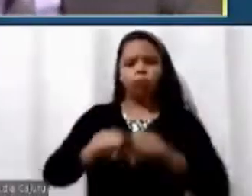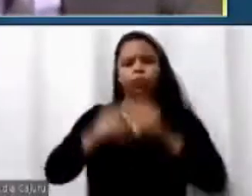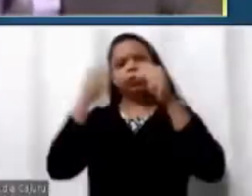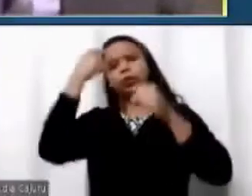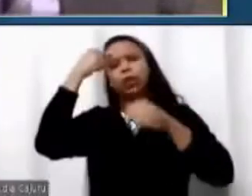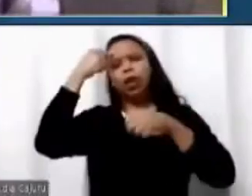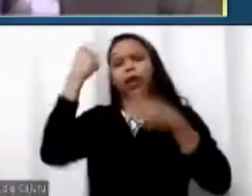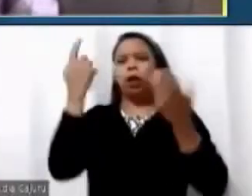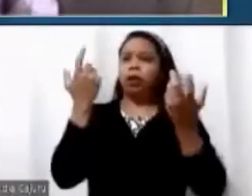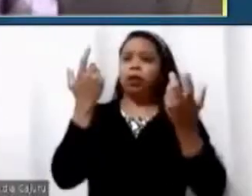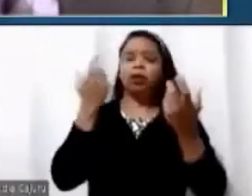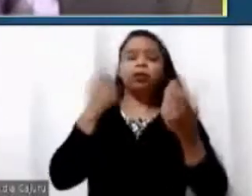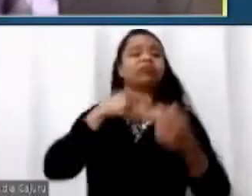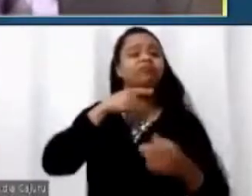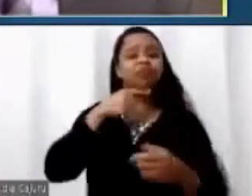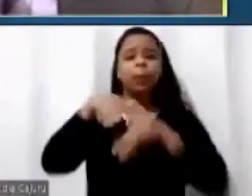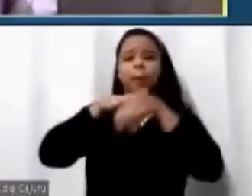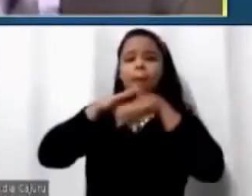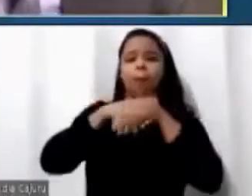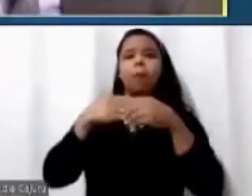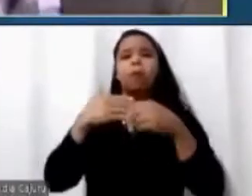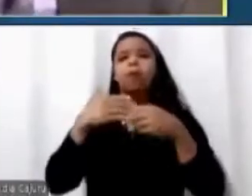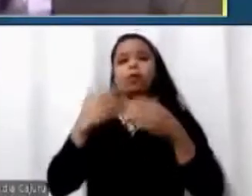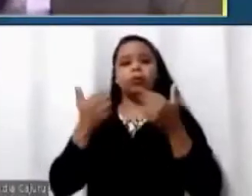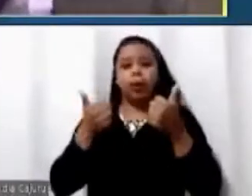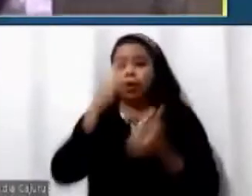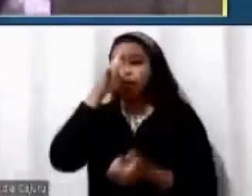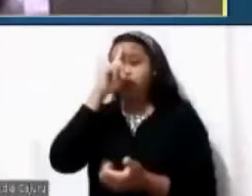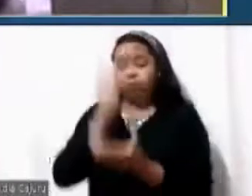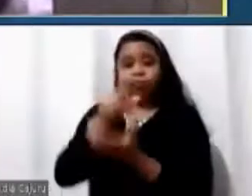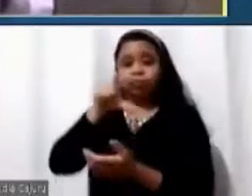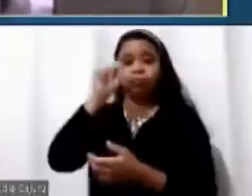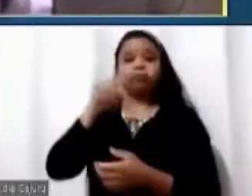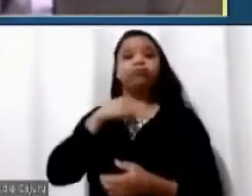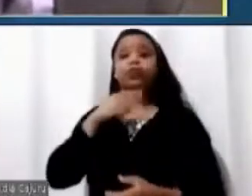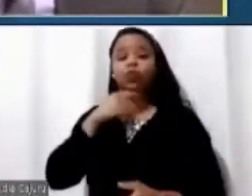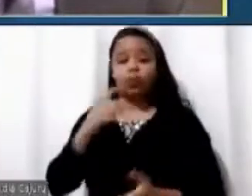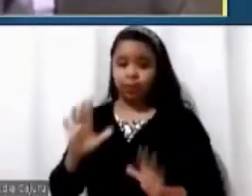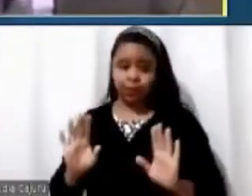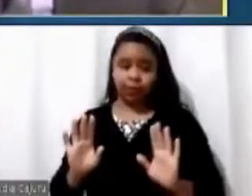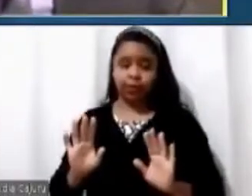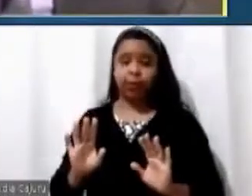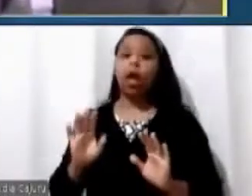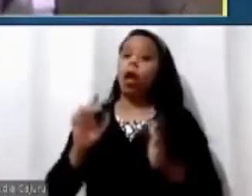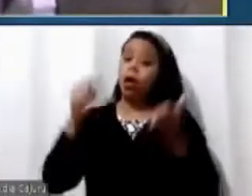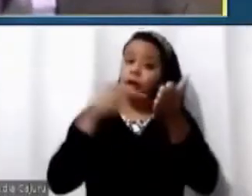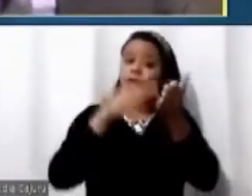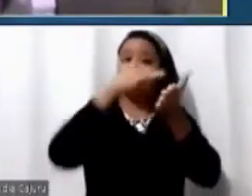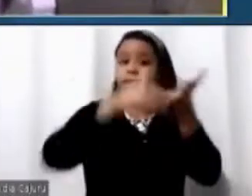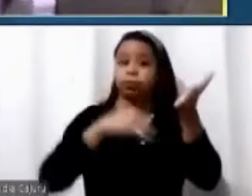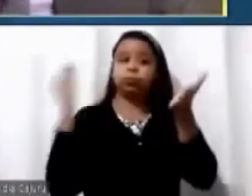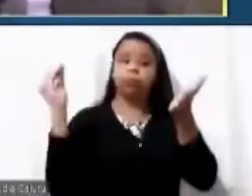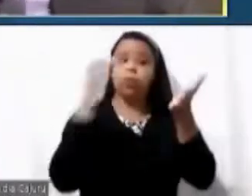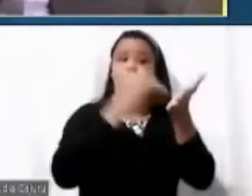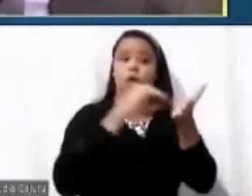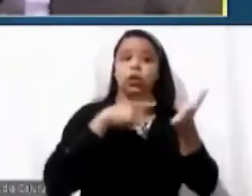chamado diretivas antecipadas de vontade, muitos confundem com testamento vital, mas eu sempre gosto de esclarecer que o testamento vital está